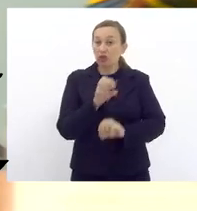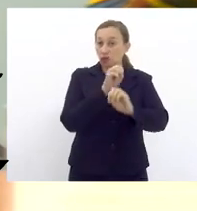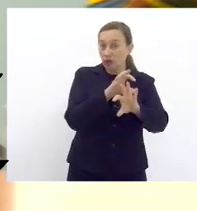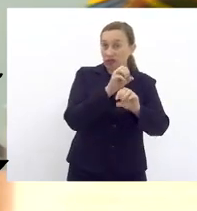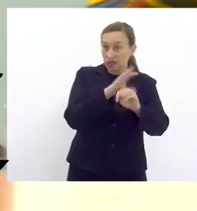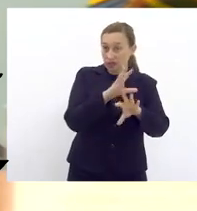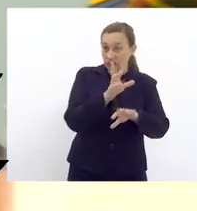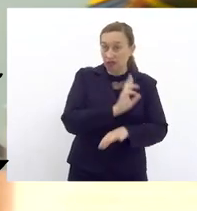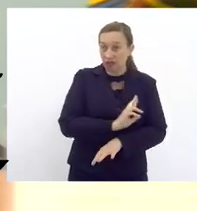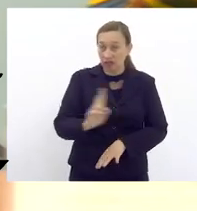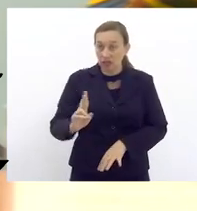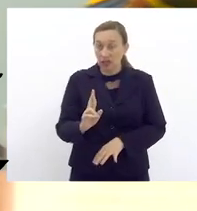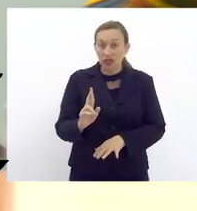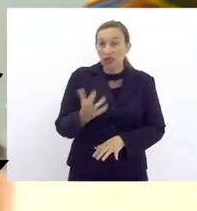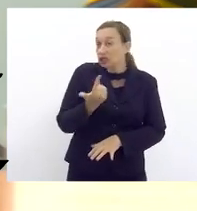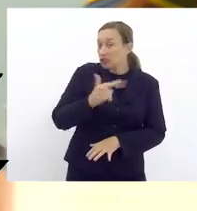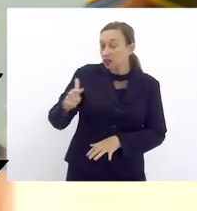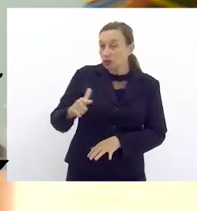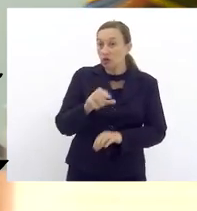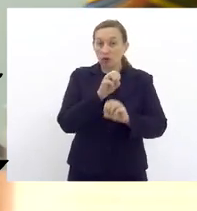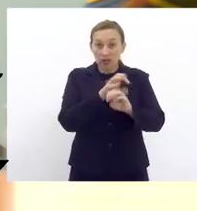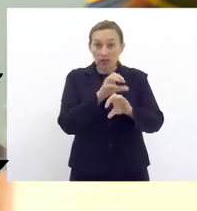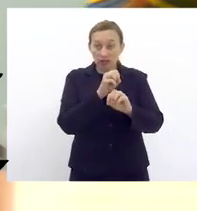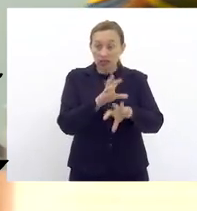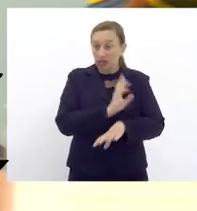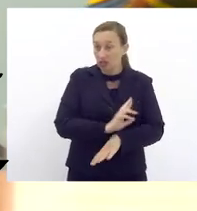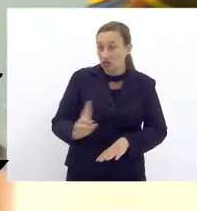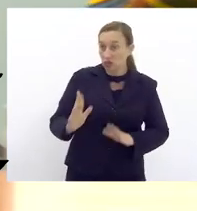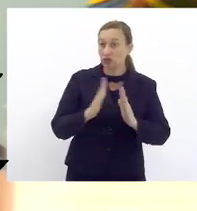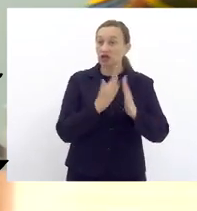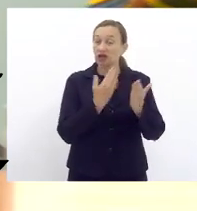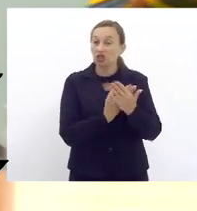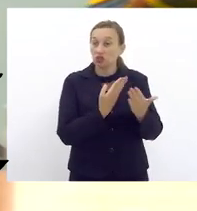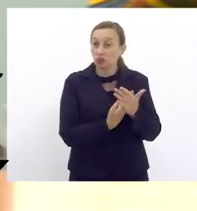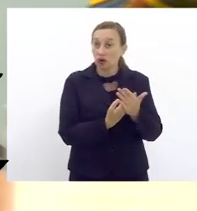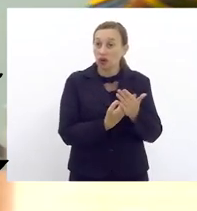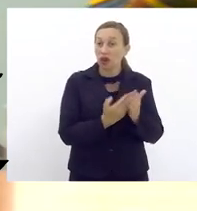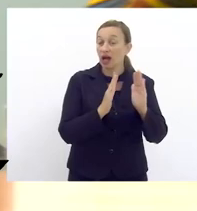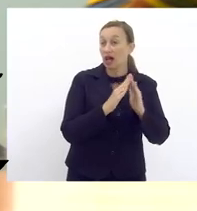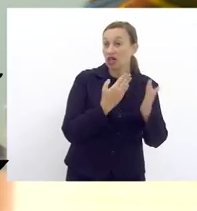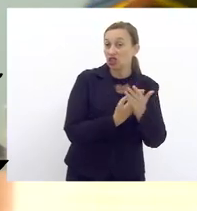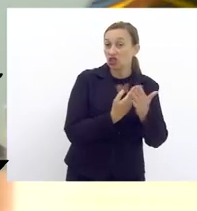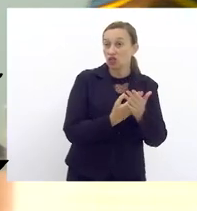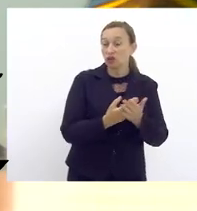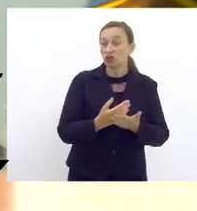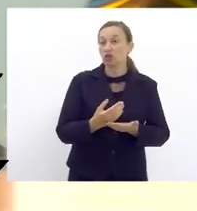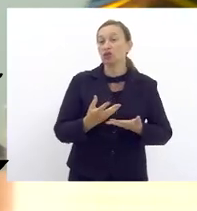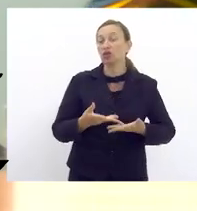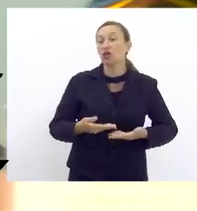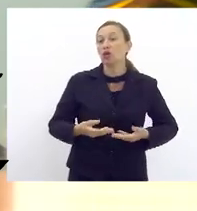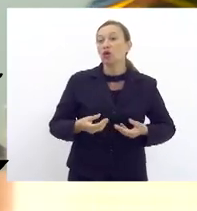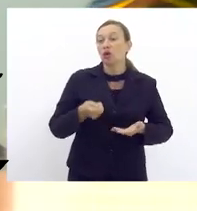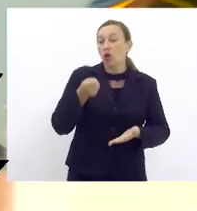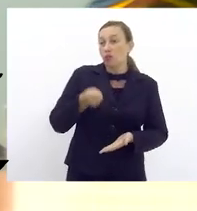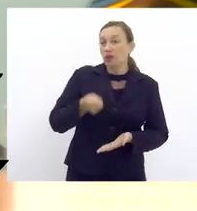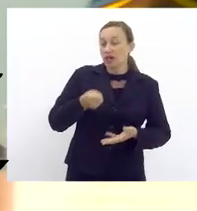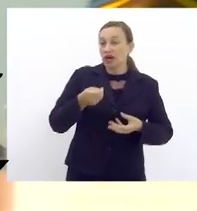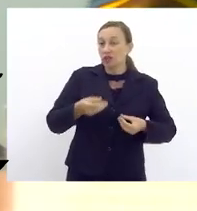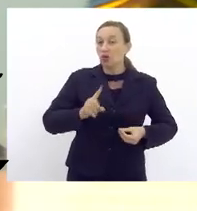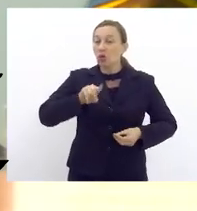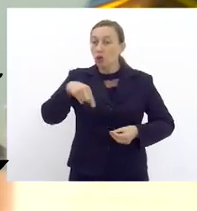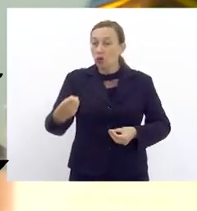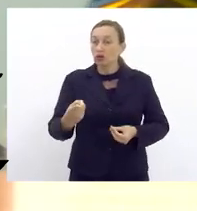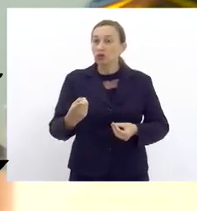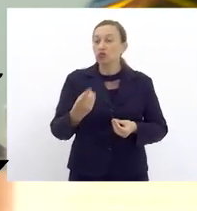optarem por não ter o ensino religioso na escola a escola ela é obrigado a oferecer um outro tipo é de atividade